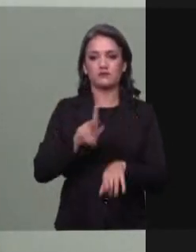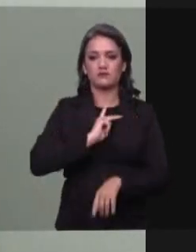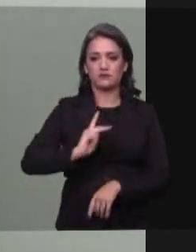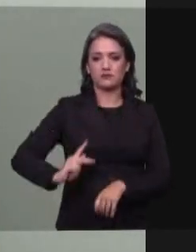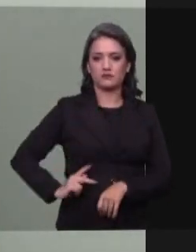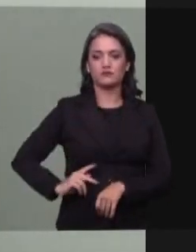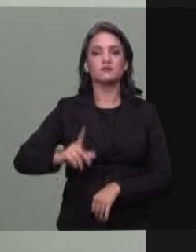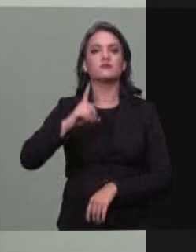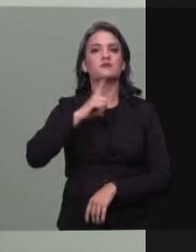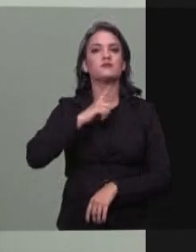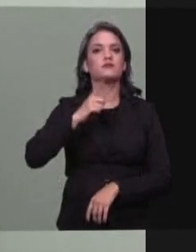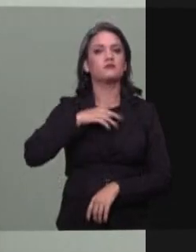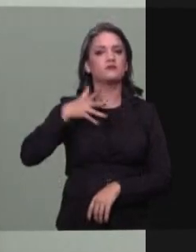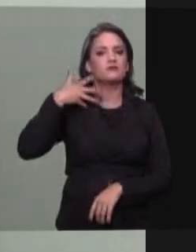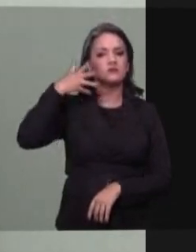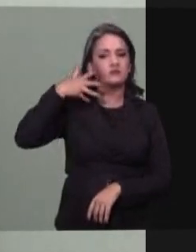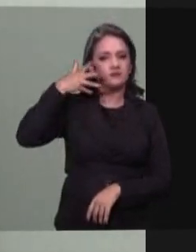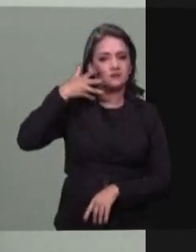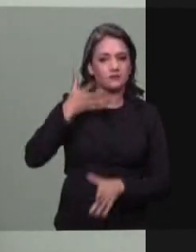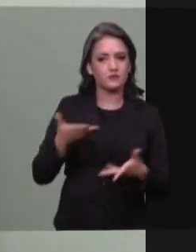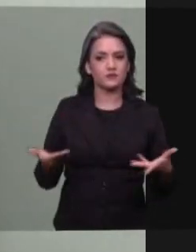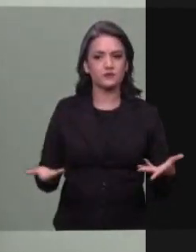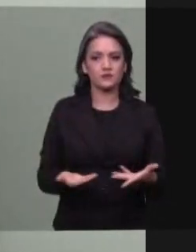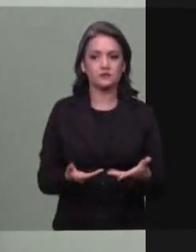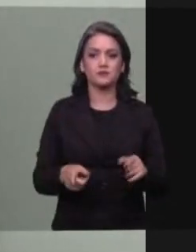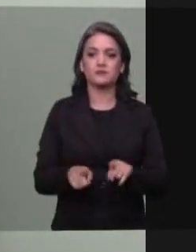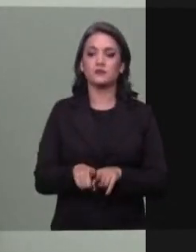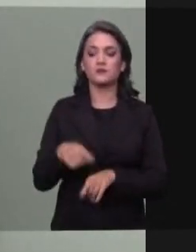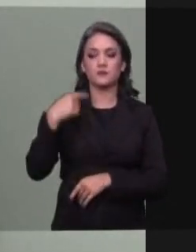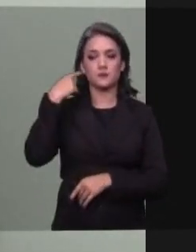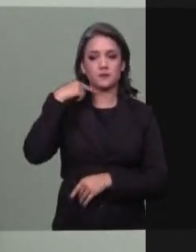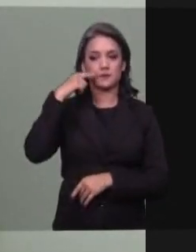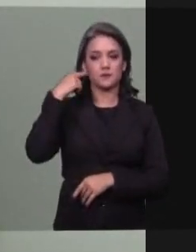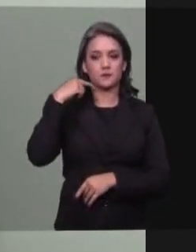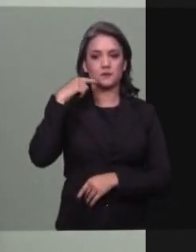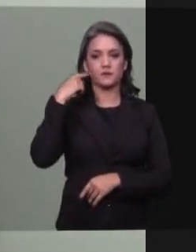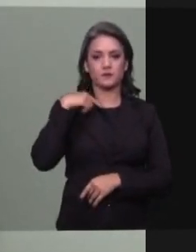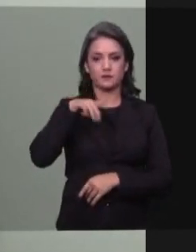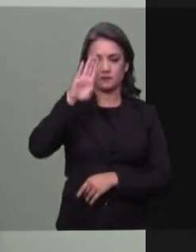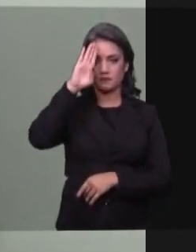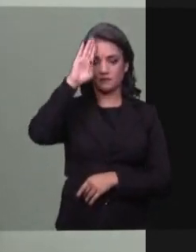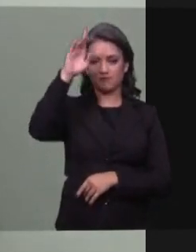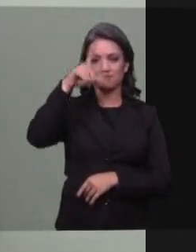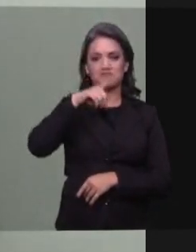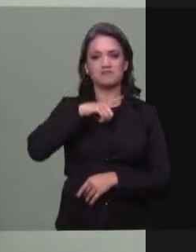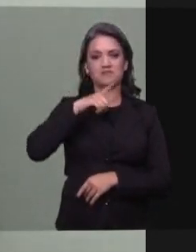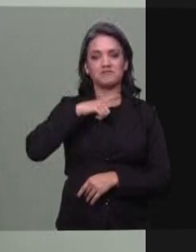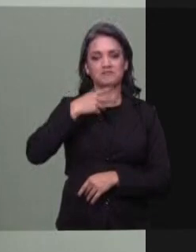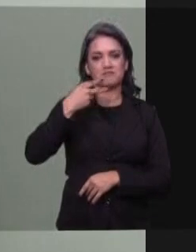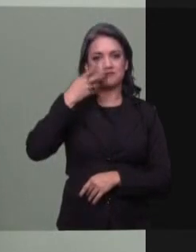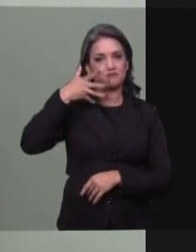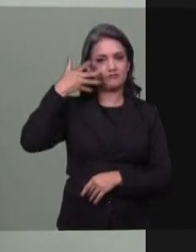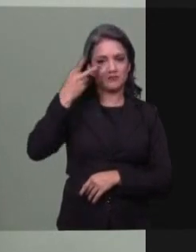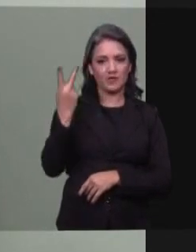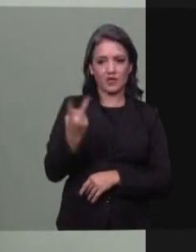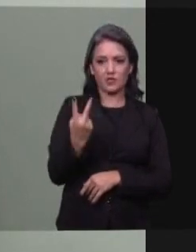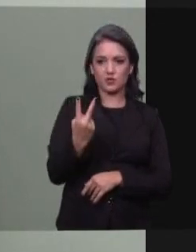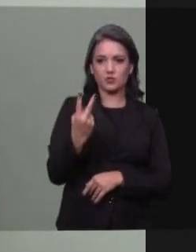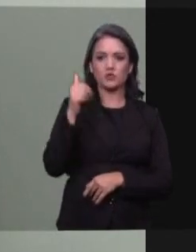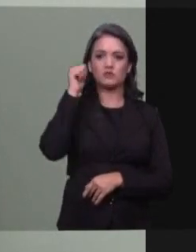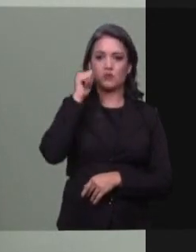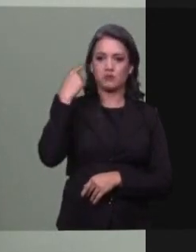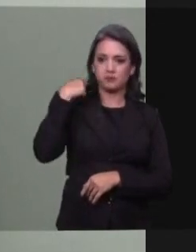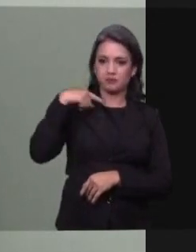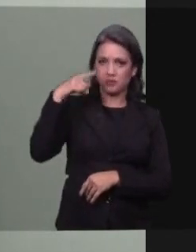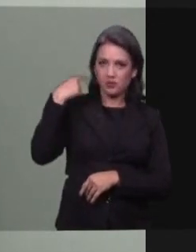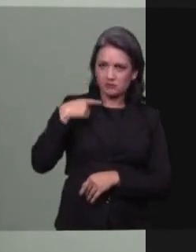fez a sustentação oral hoje, e os advogados, especialmente as falas tão candentes das duas advogadas,